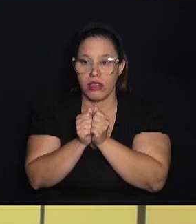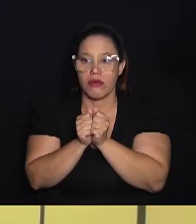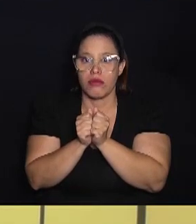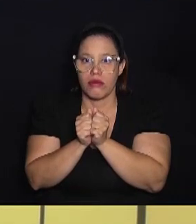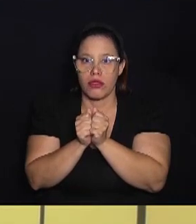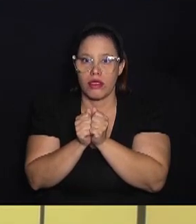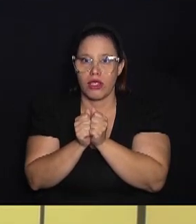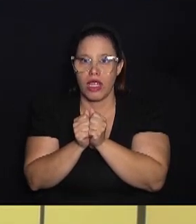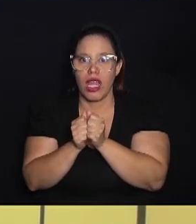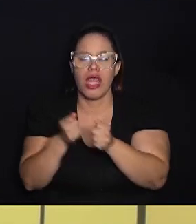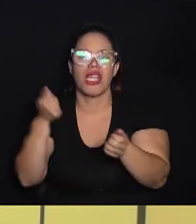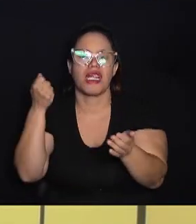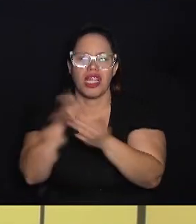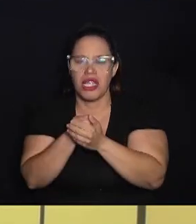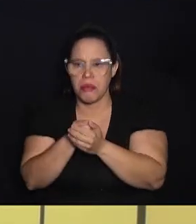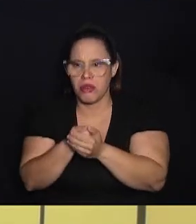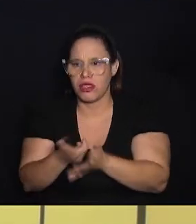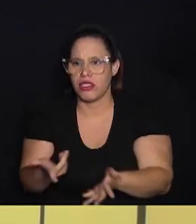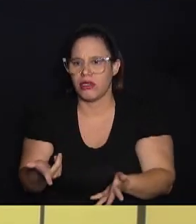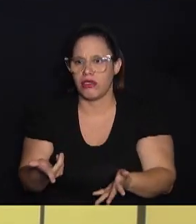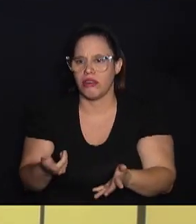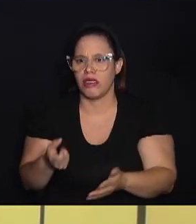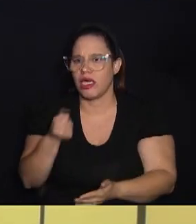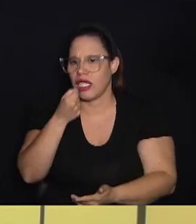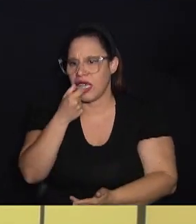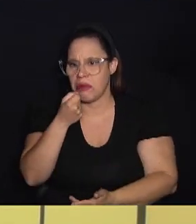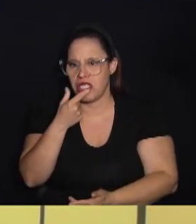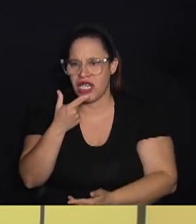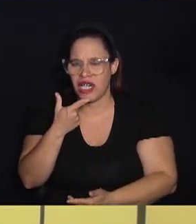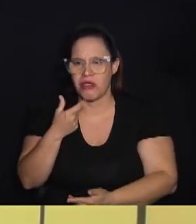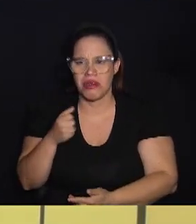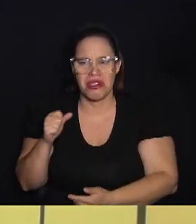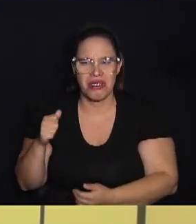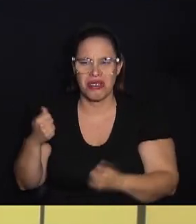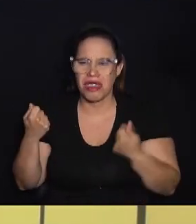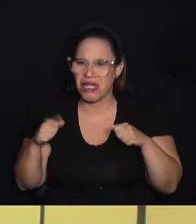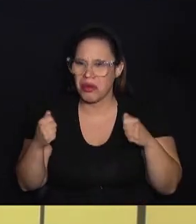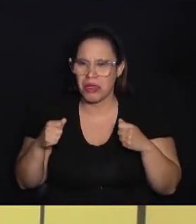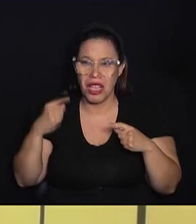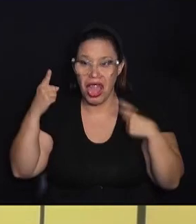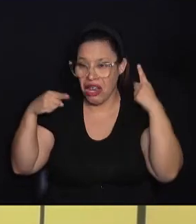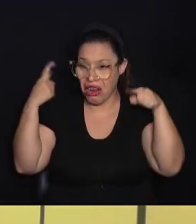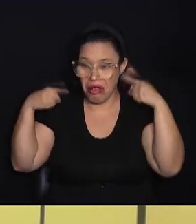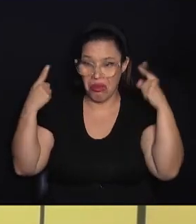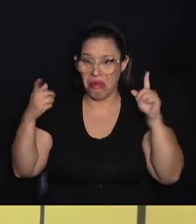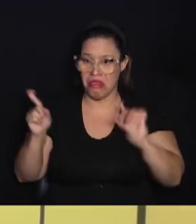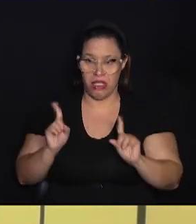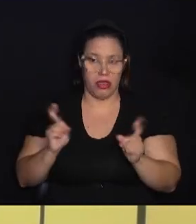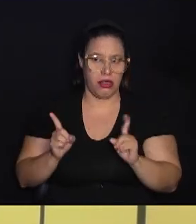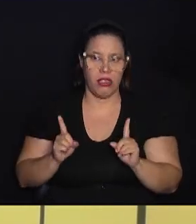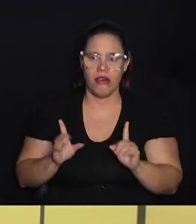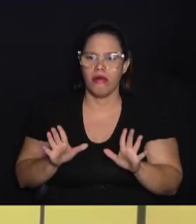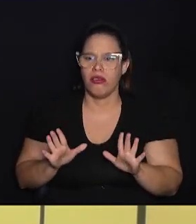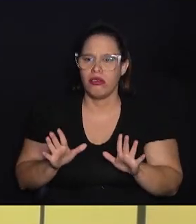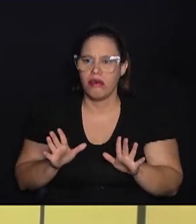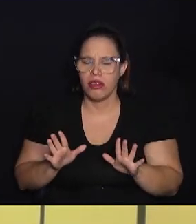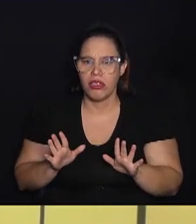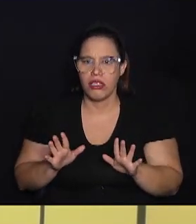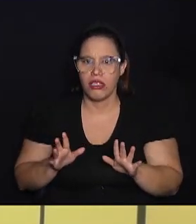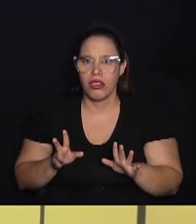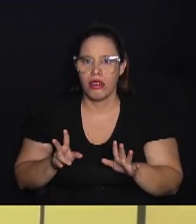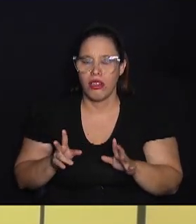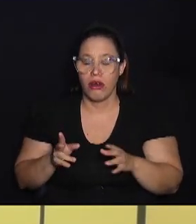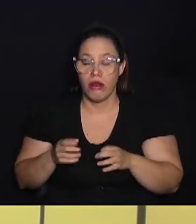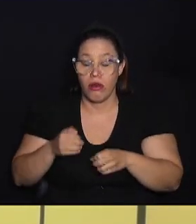sem né Sem medicações que né são malucas né são eh eh fora